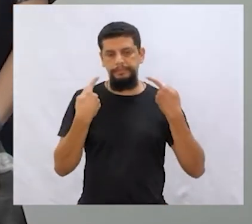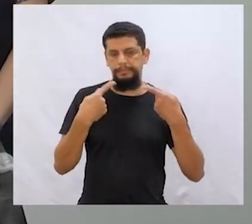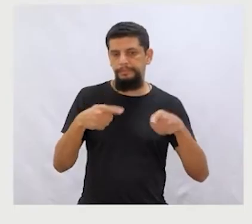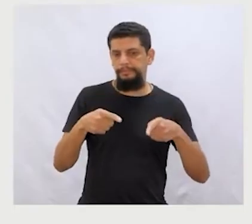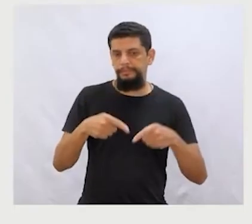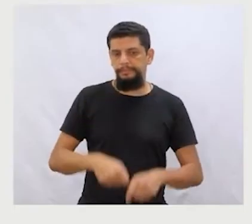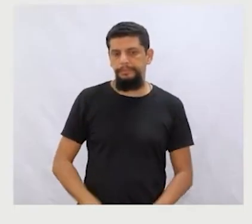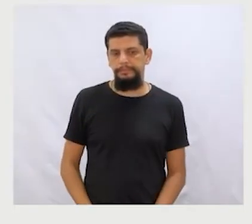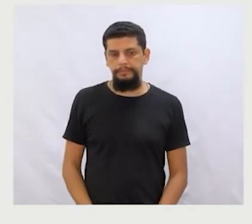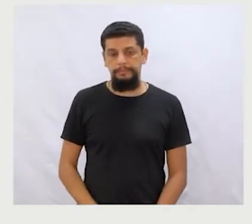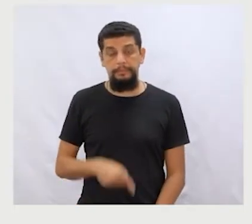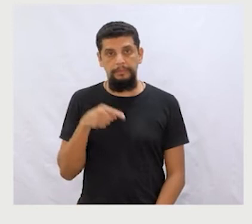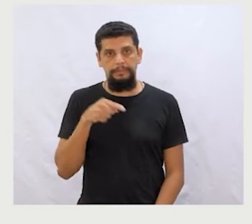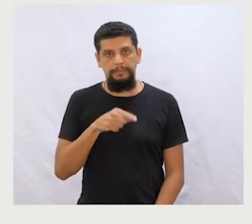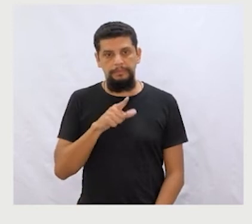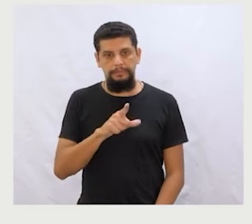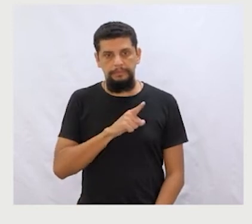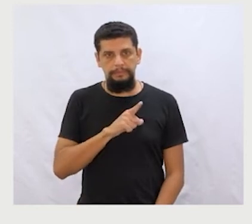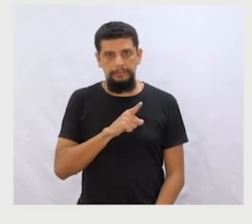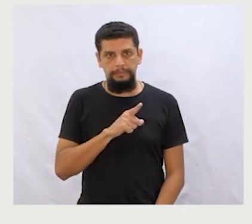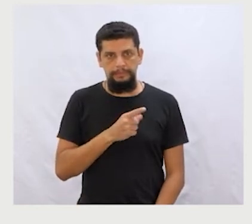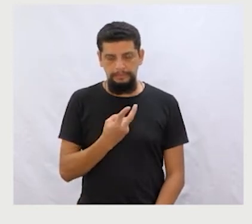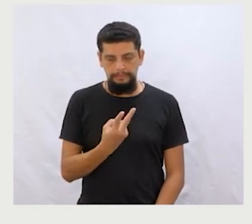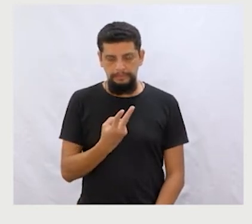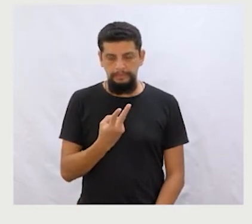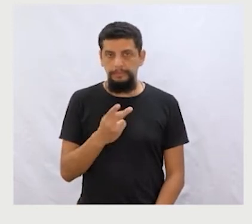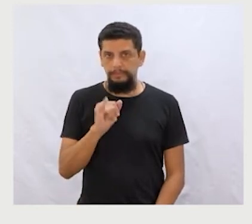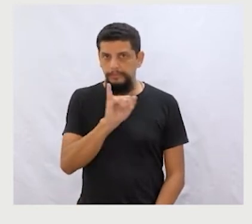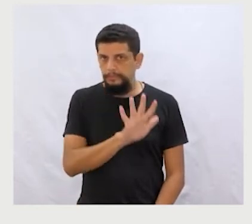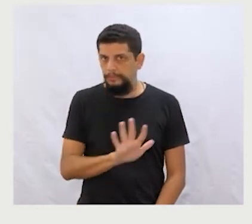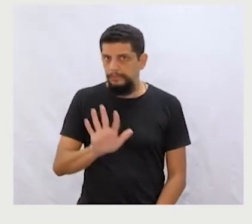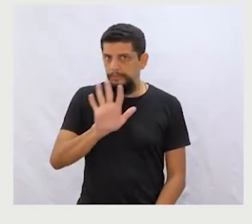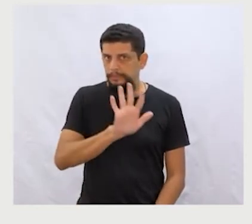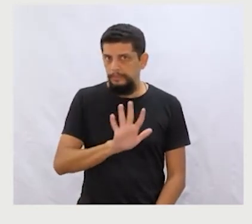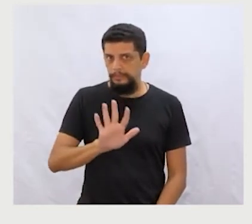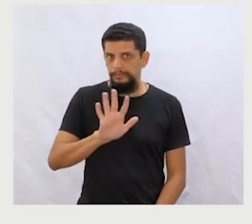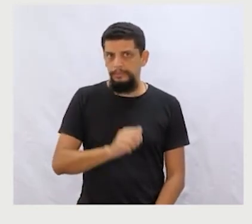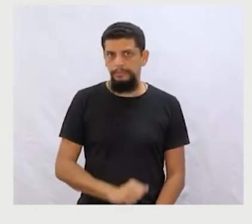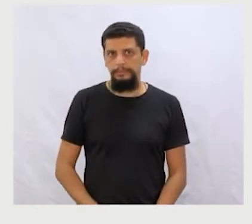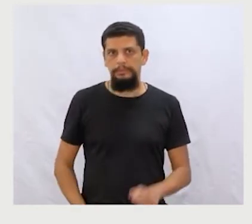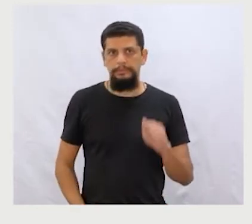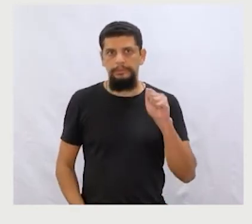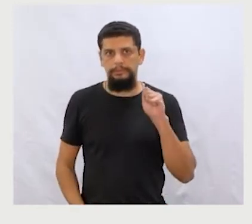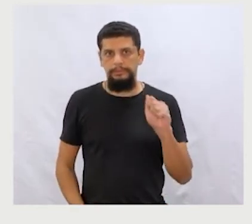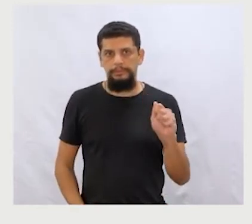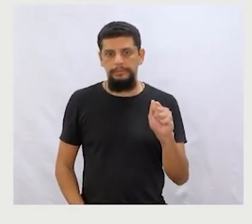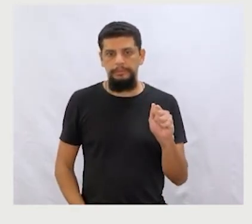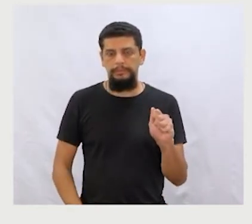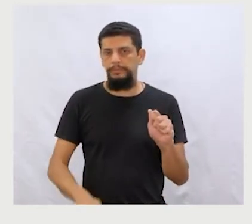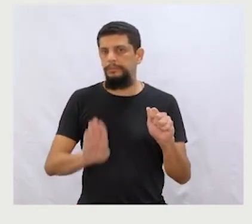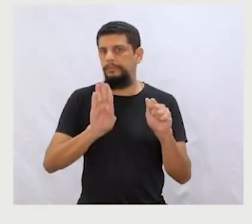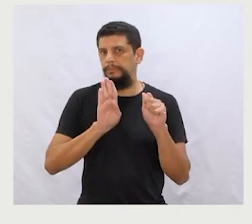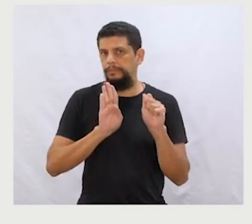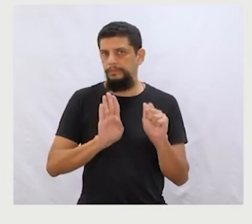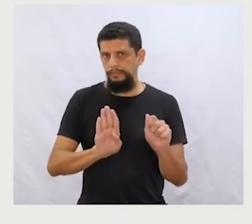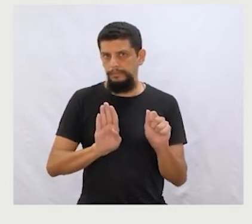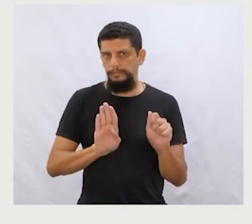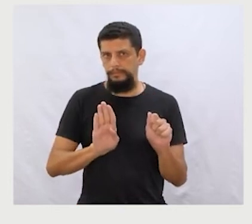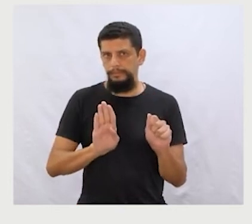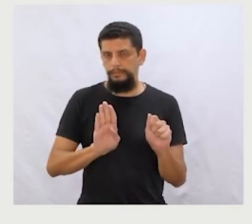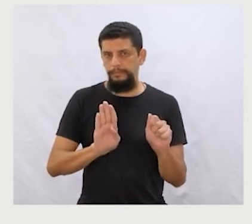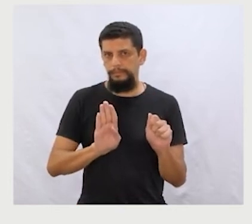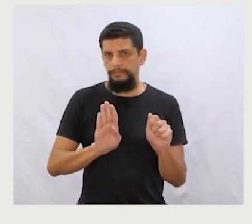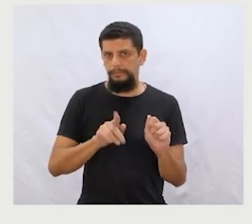desafio. Aqui nós temos duas imagens. A imagem A e a imagem